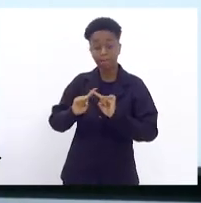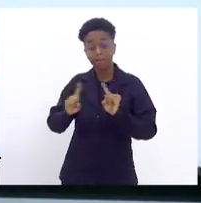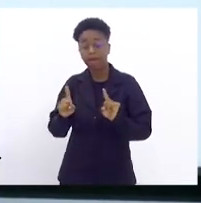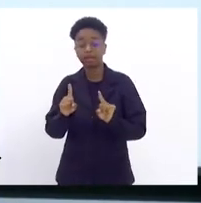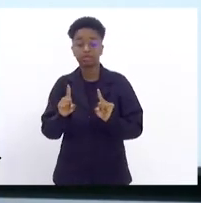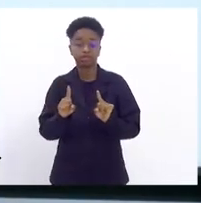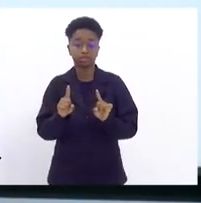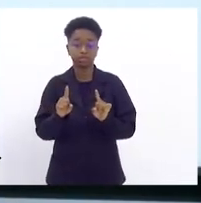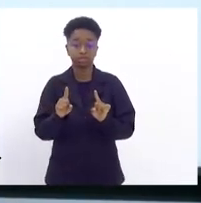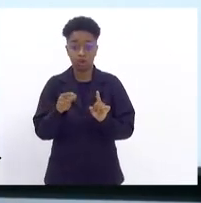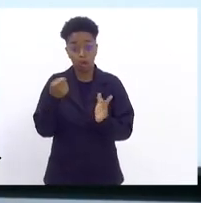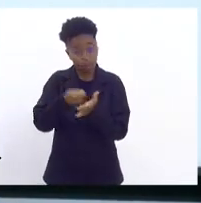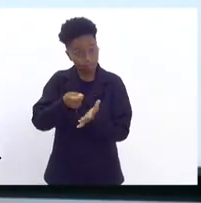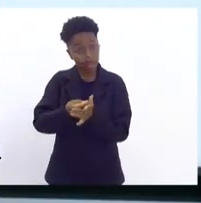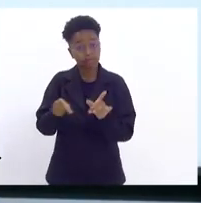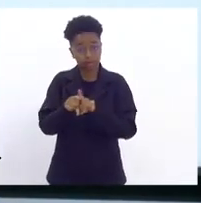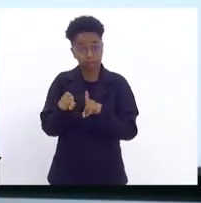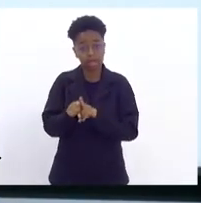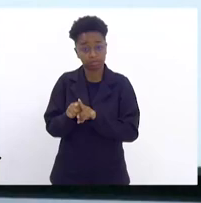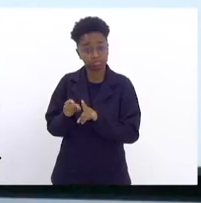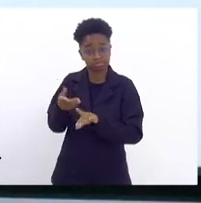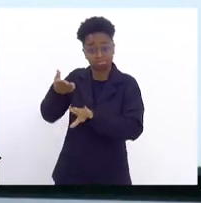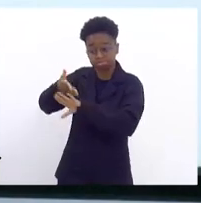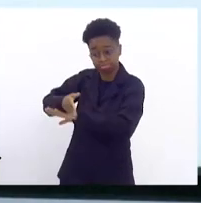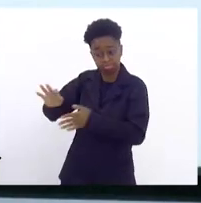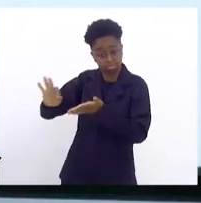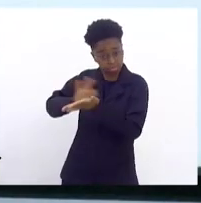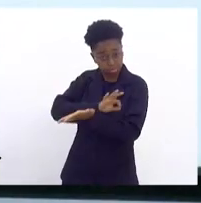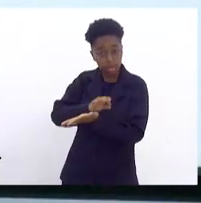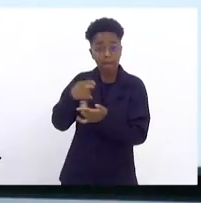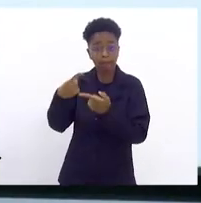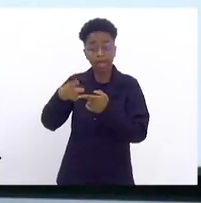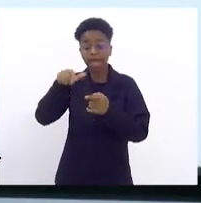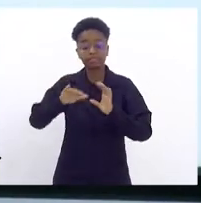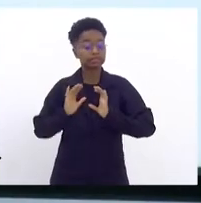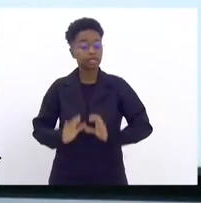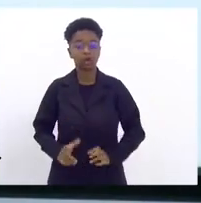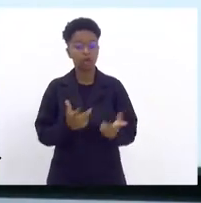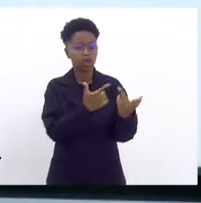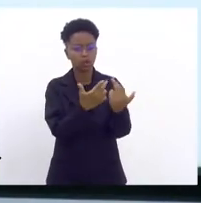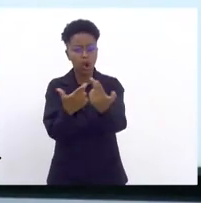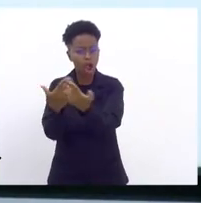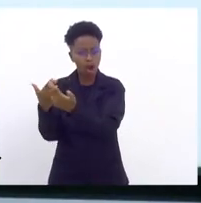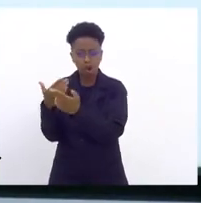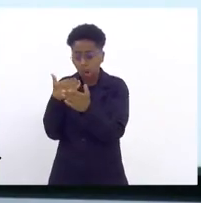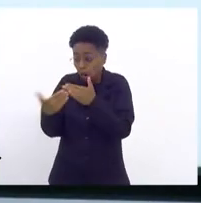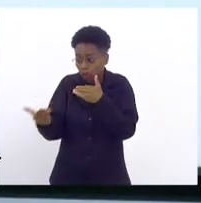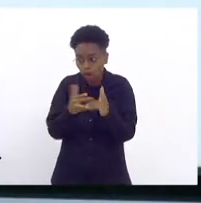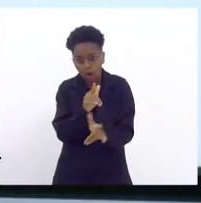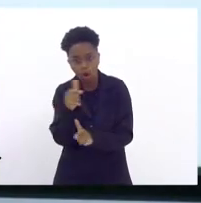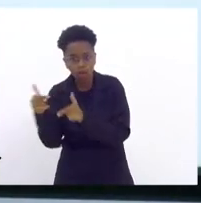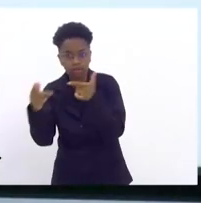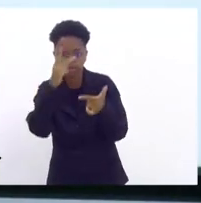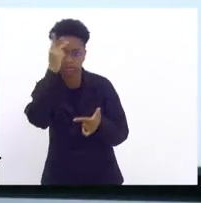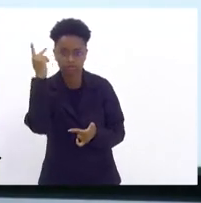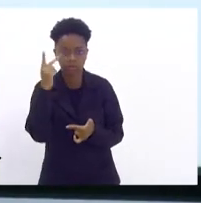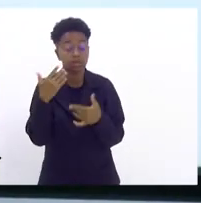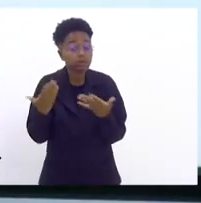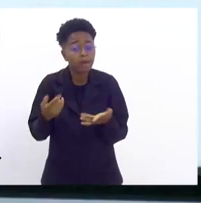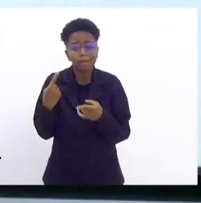não precisa mas ele é obrigado a se ele está ele é um cidadão como outro qualquer Então por que que a gente